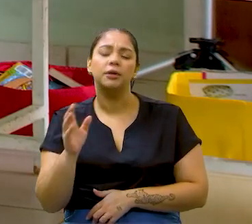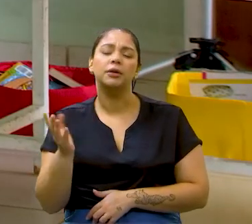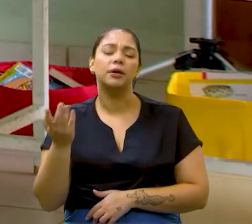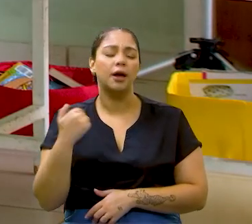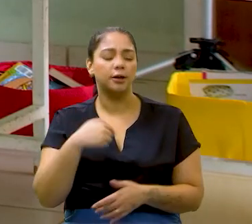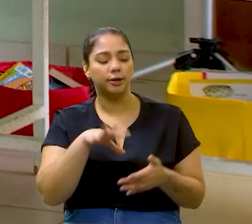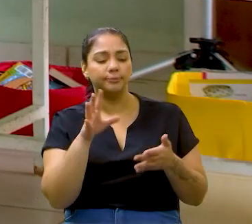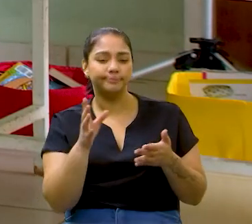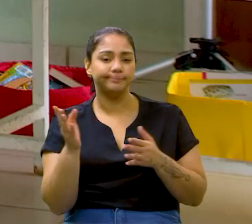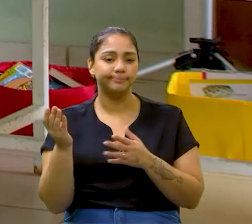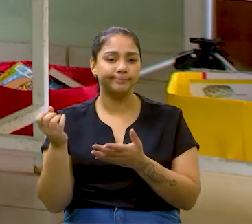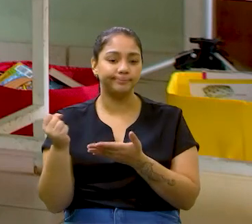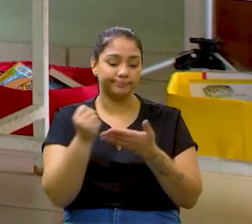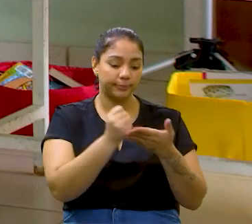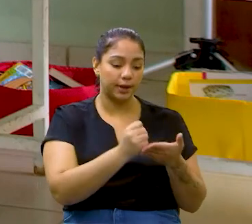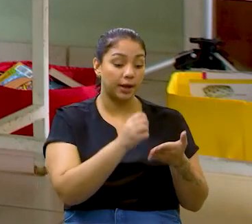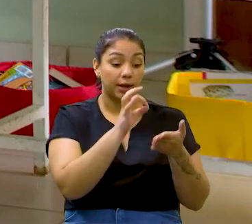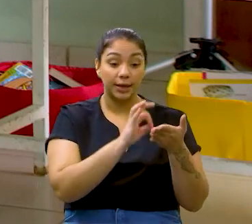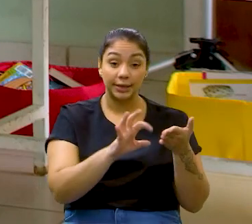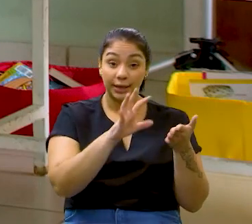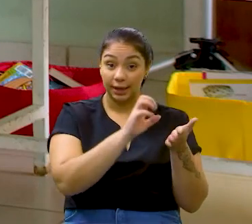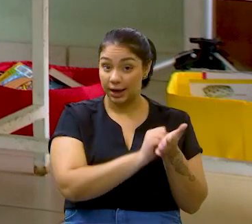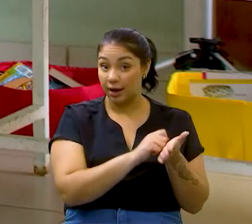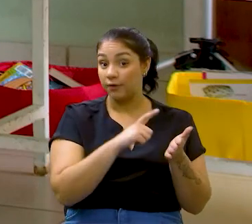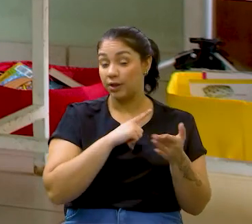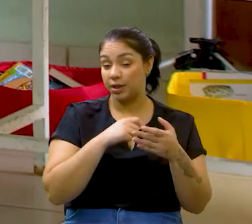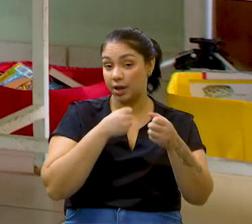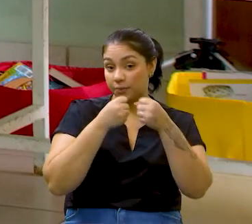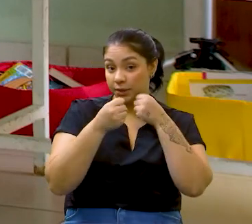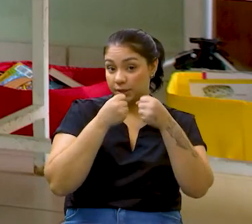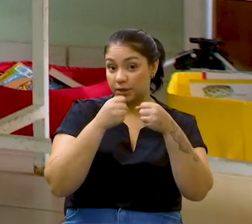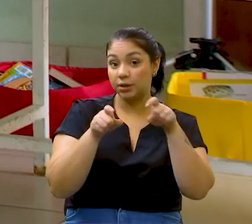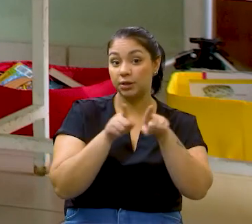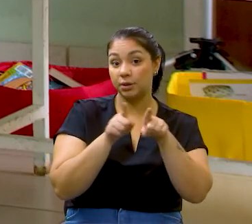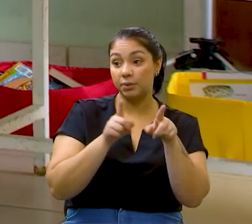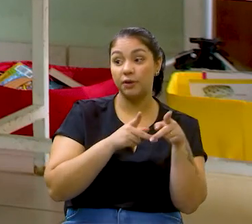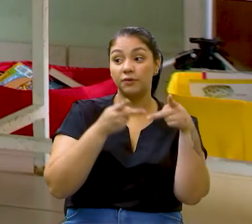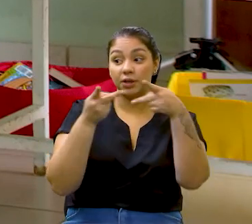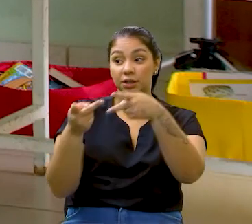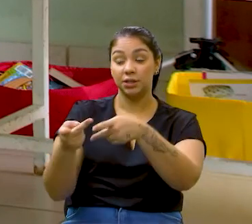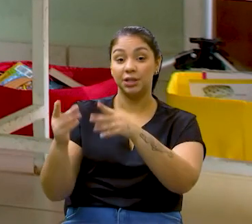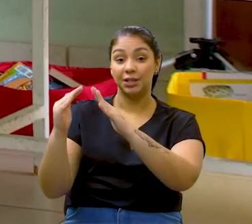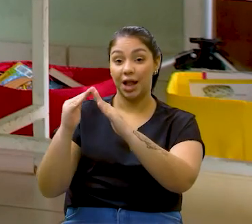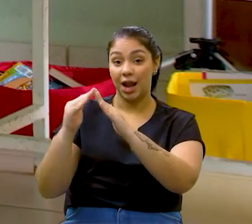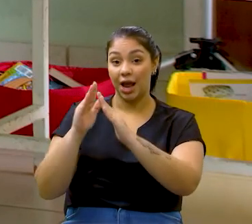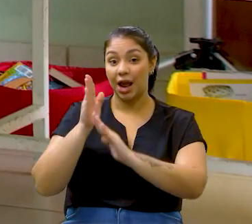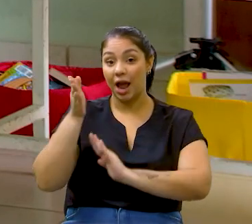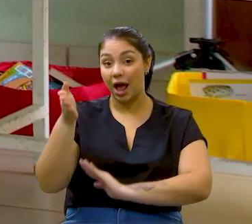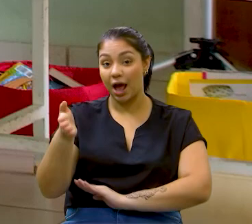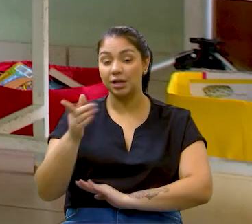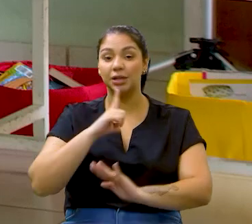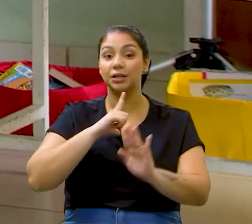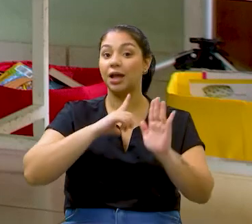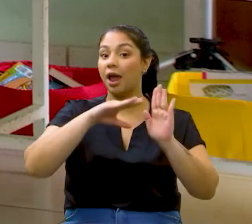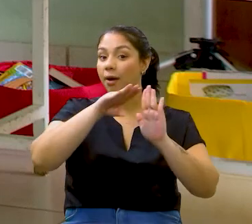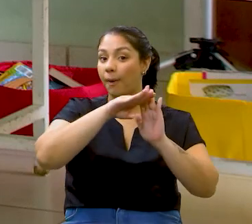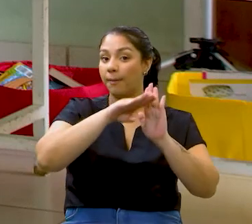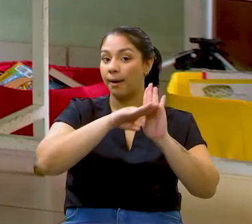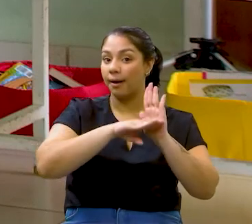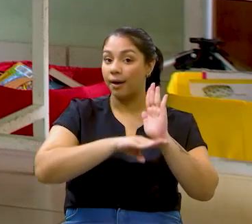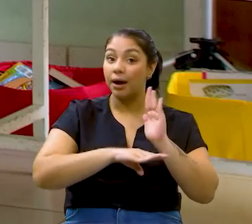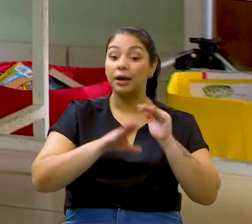mães vêm, escrevem, existe uma entrevista, uma visita domiciliar, existe uma série